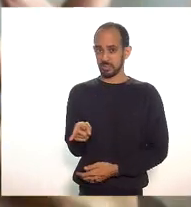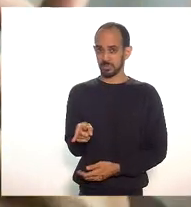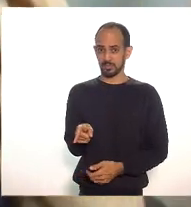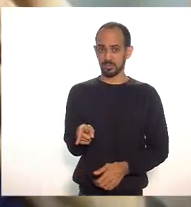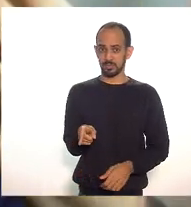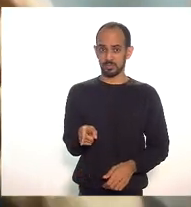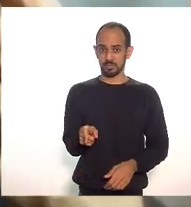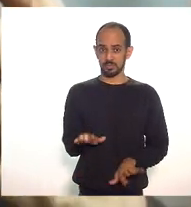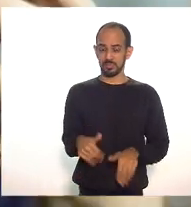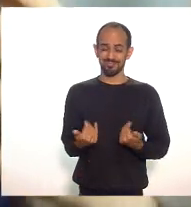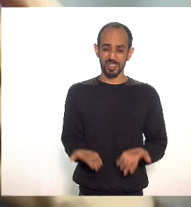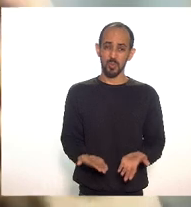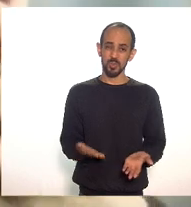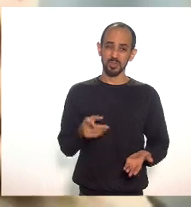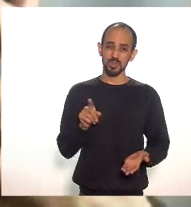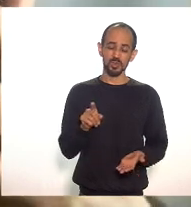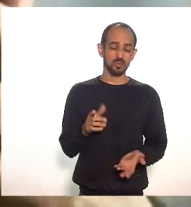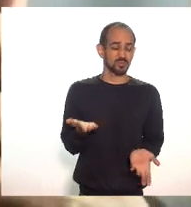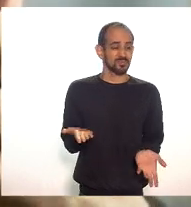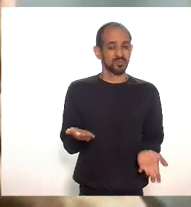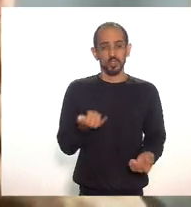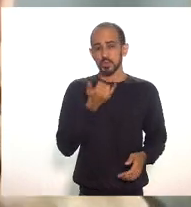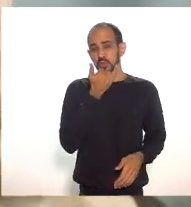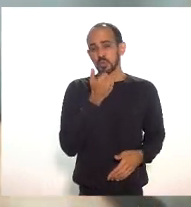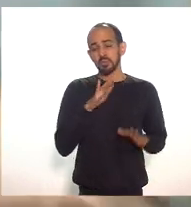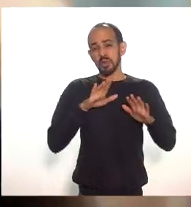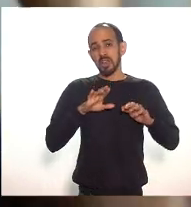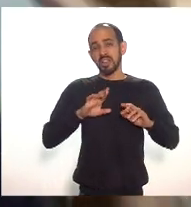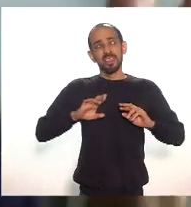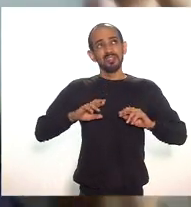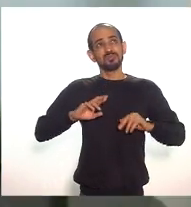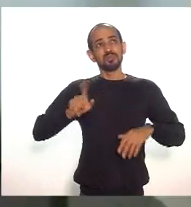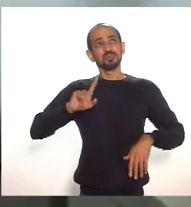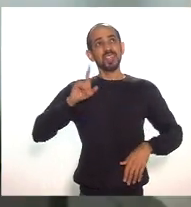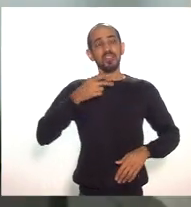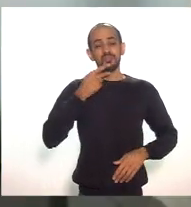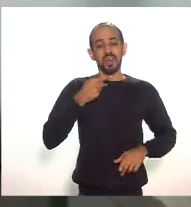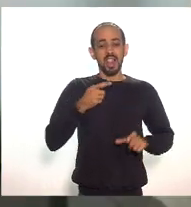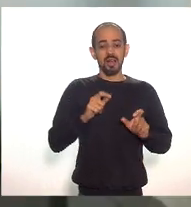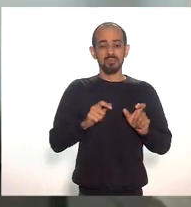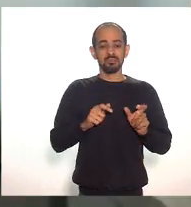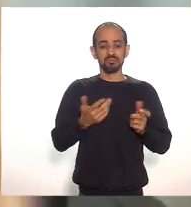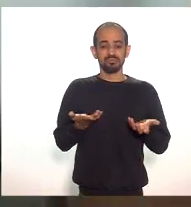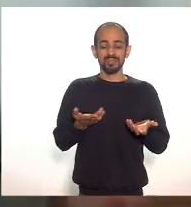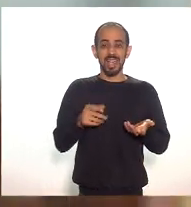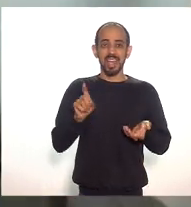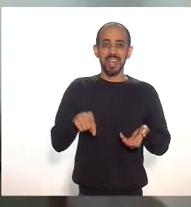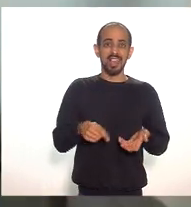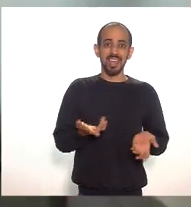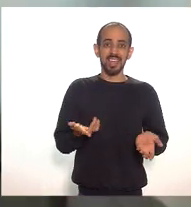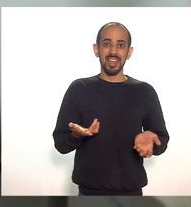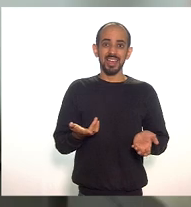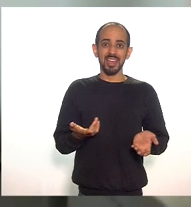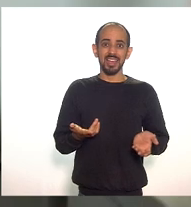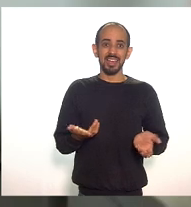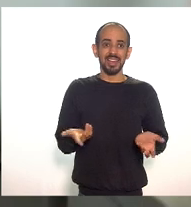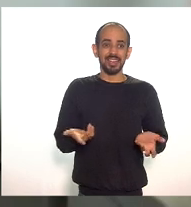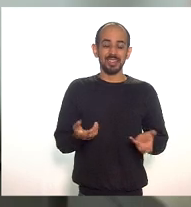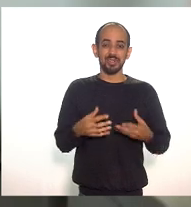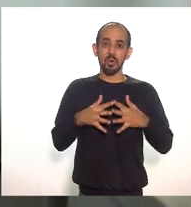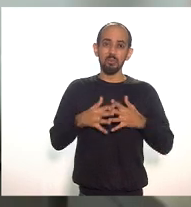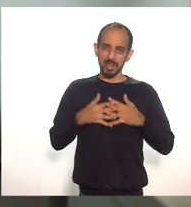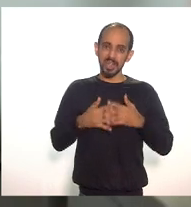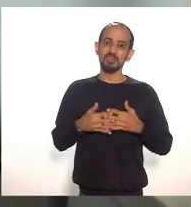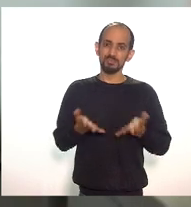Isso é uma Scooter é um não sei se para não ser grosseiro eu não sucesso para não ser grosseiro